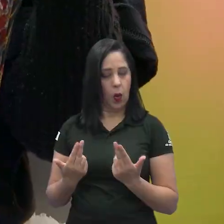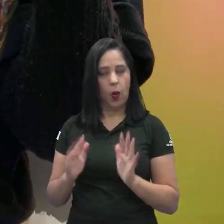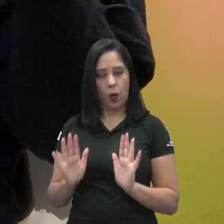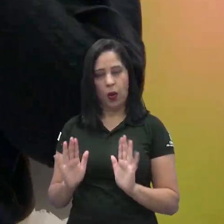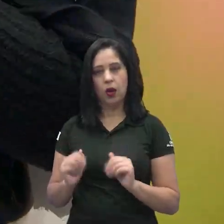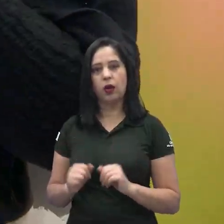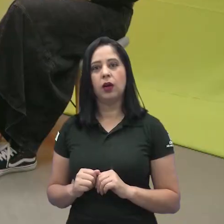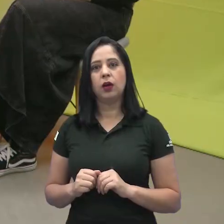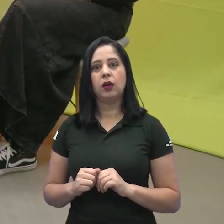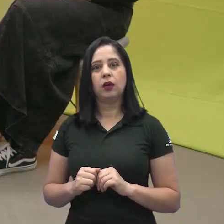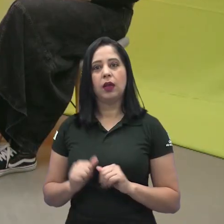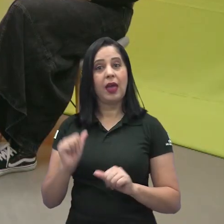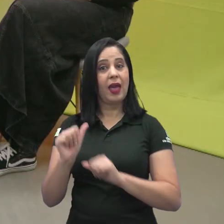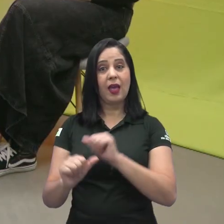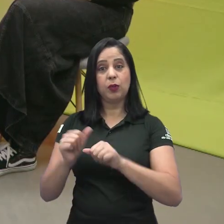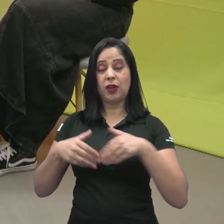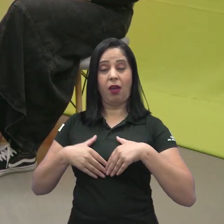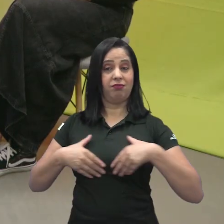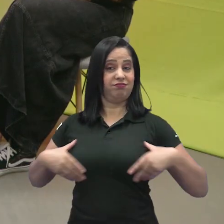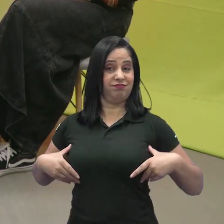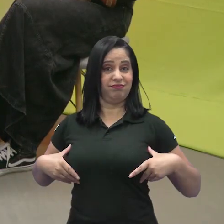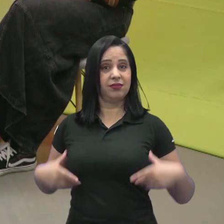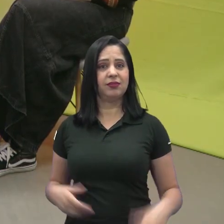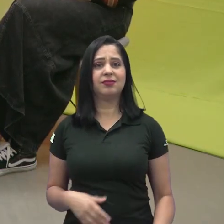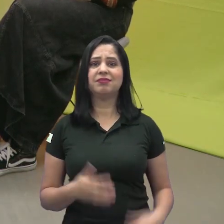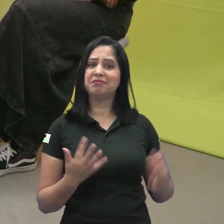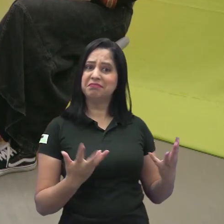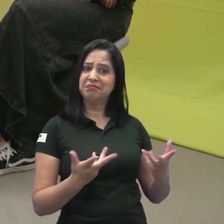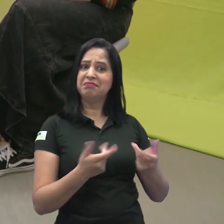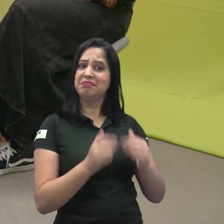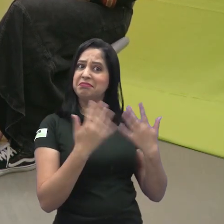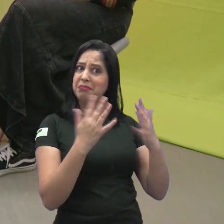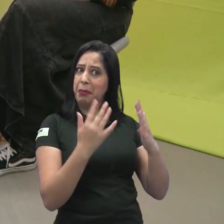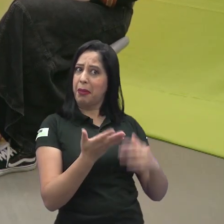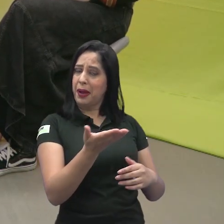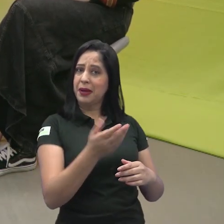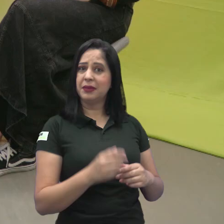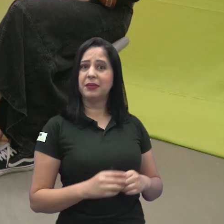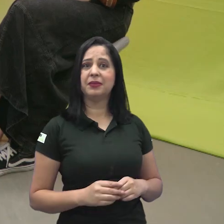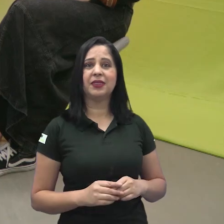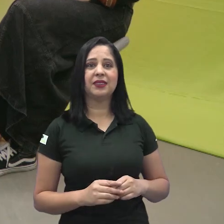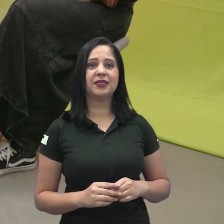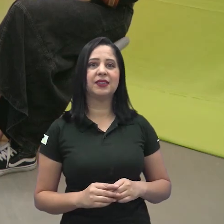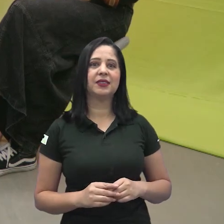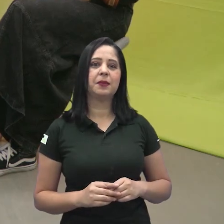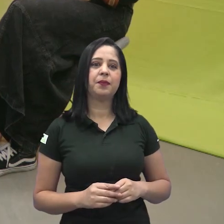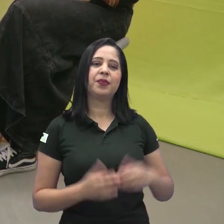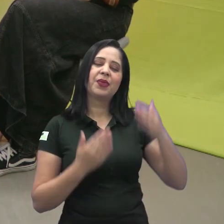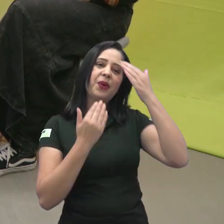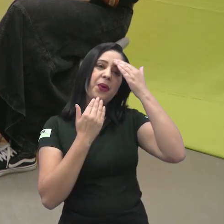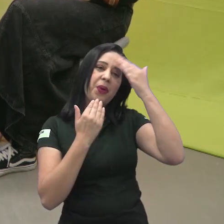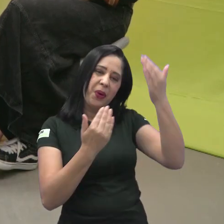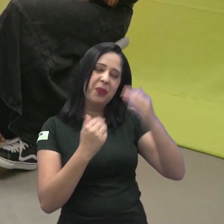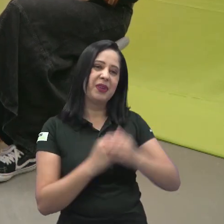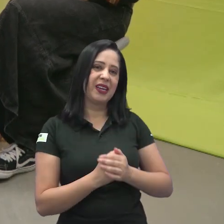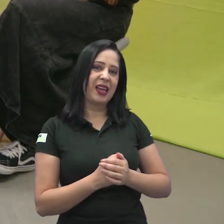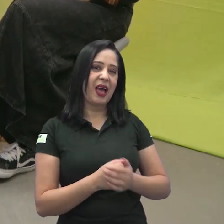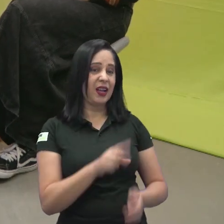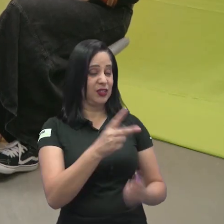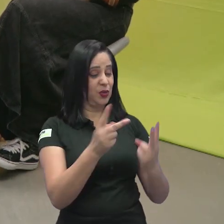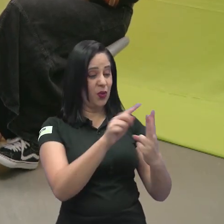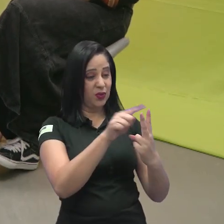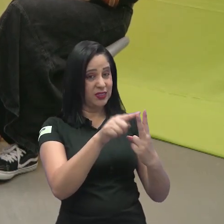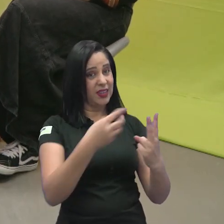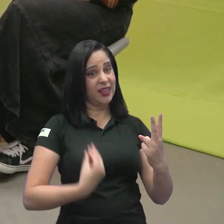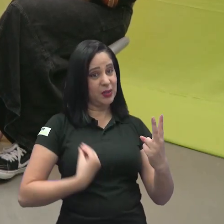tem, para transformar numa blusinha. E ficou incrível, parabéns demais para vocês. Obrigada. Meninas, a gente agradece demais a presença